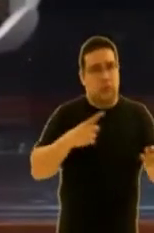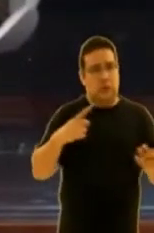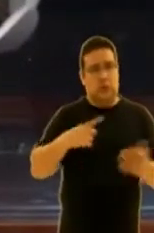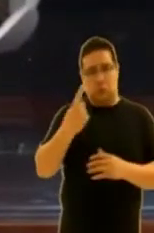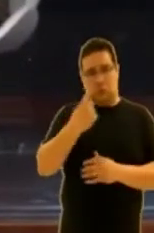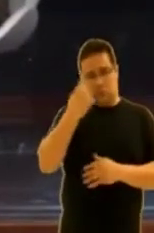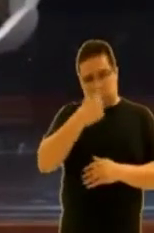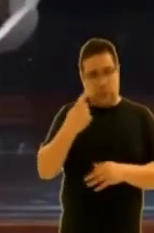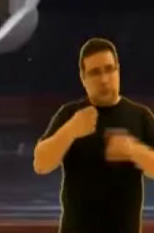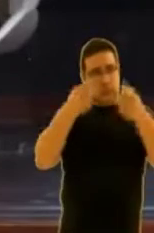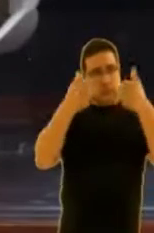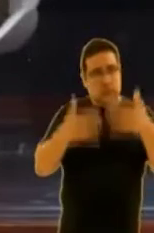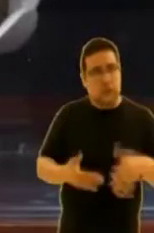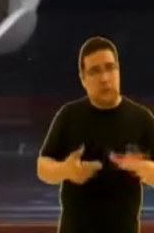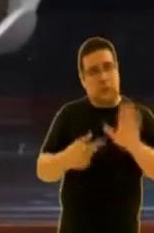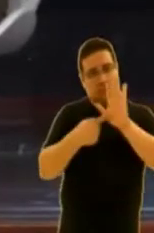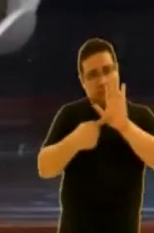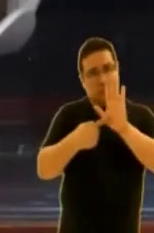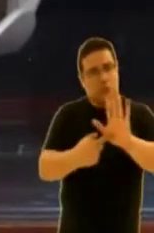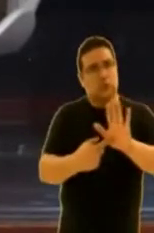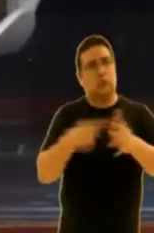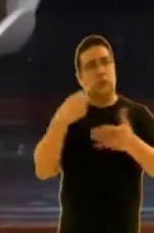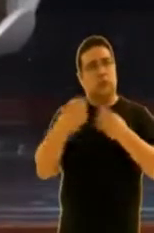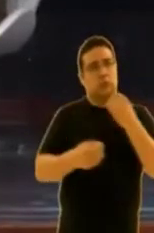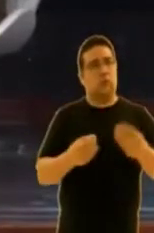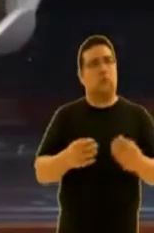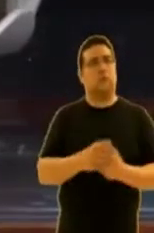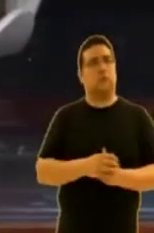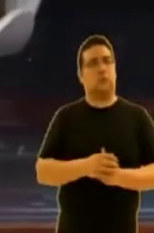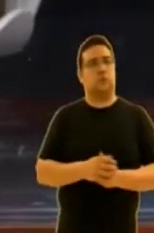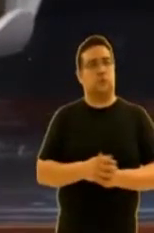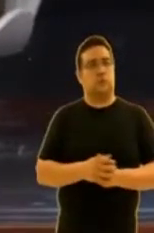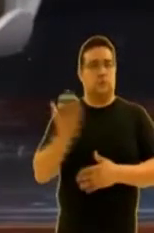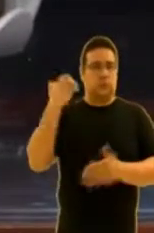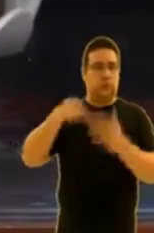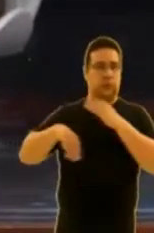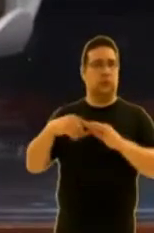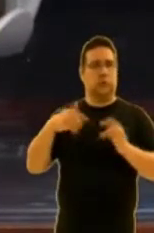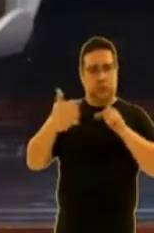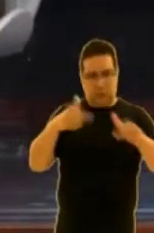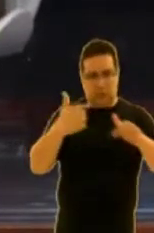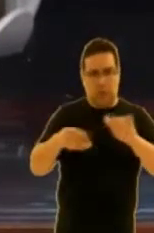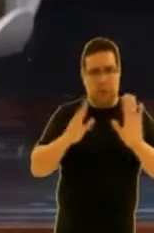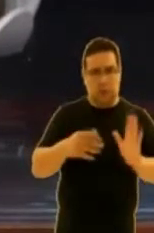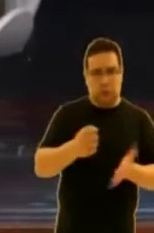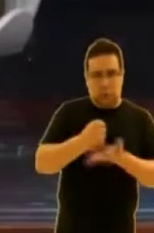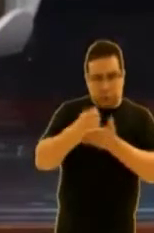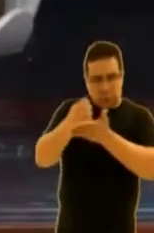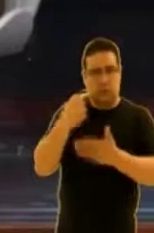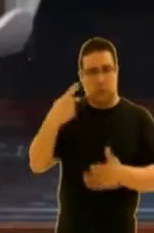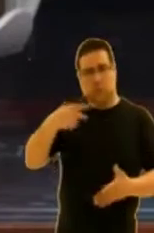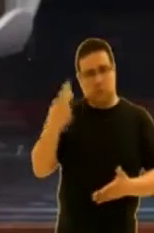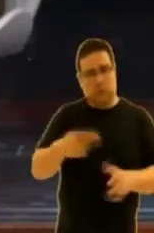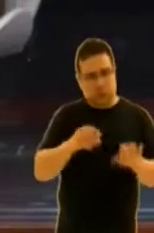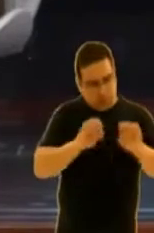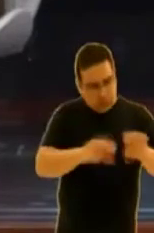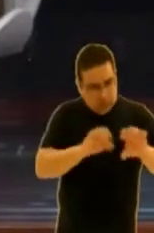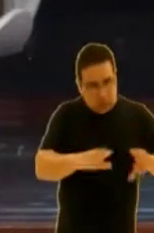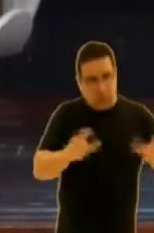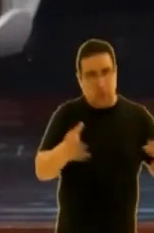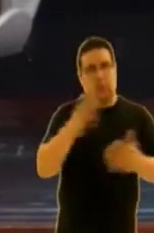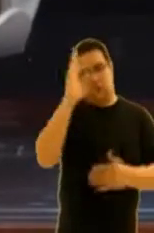para prolongar estes grandes serviços prestados à política brasileira, à educação